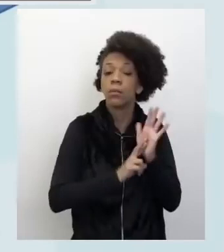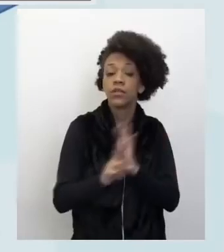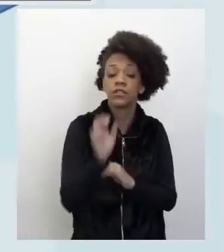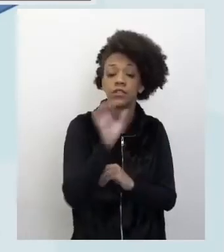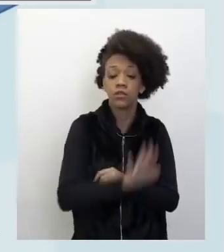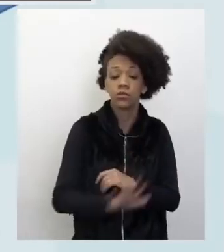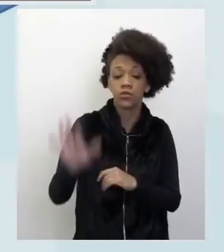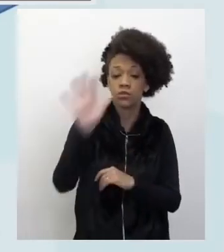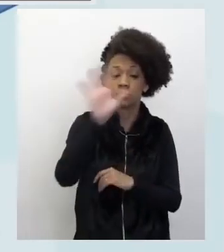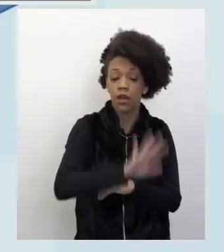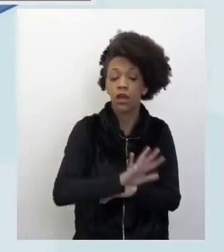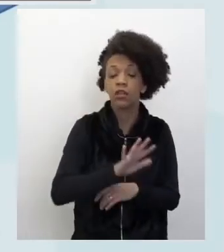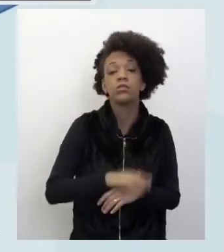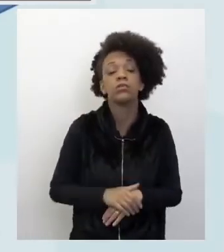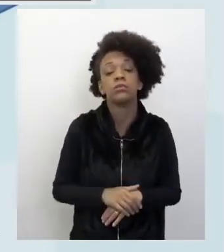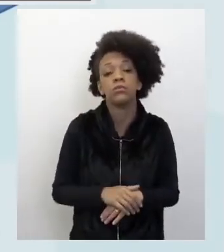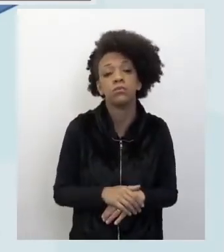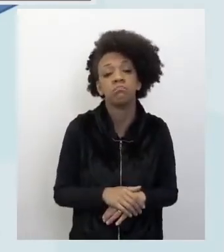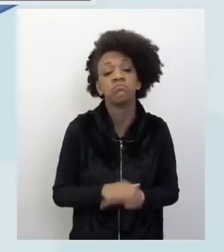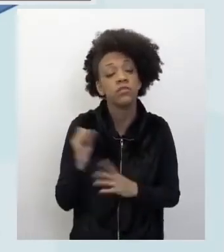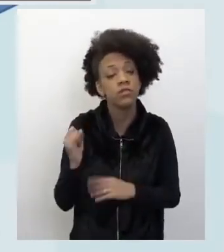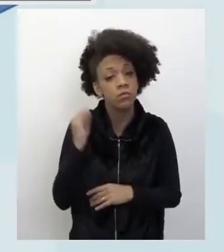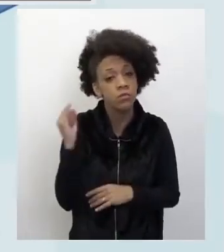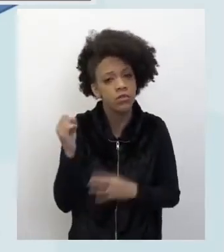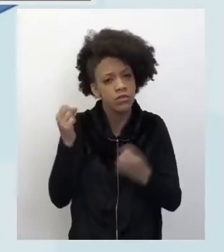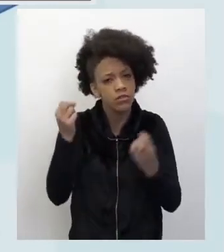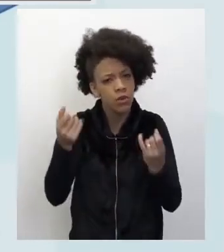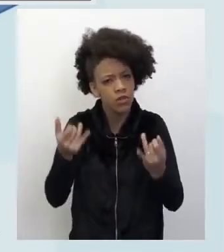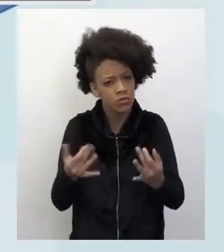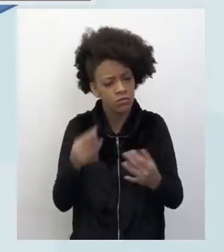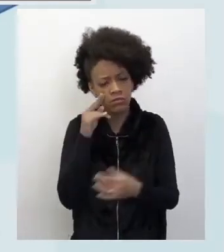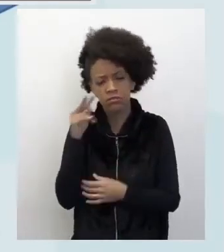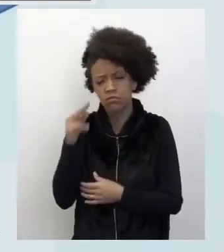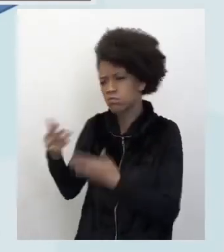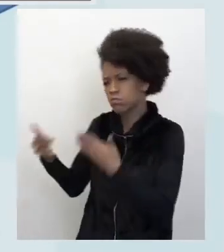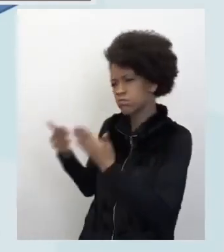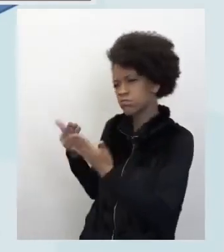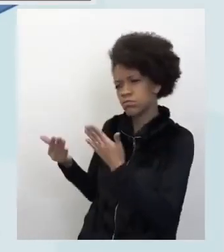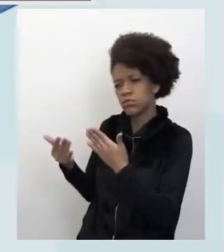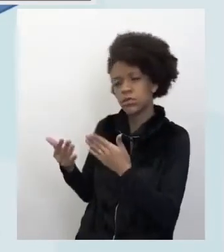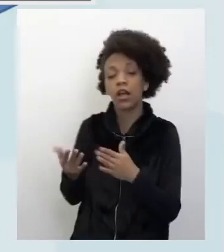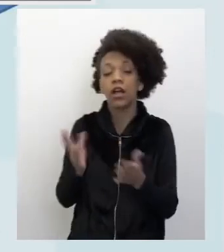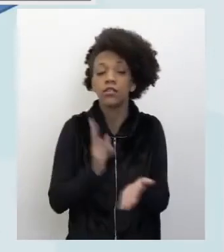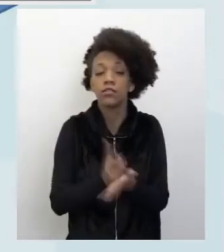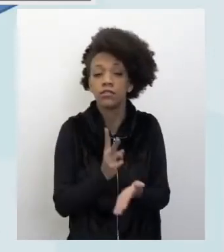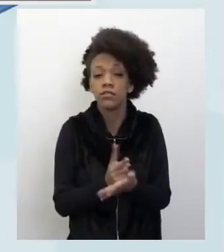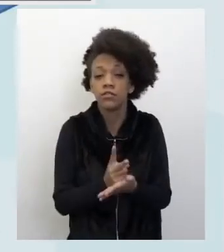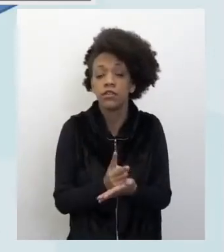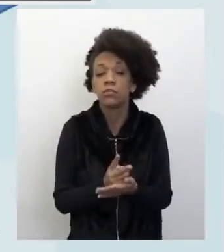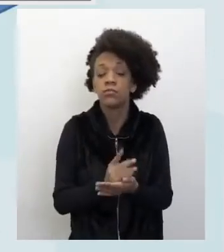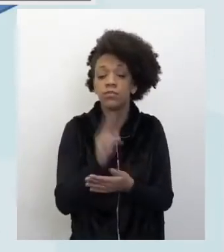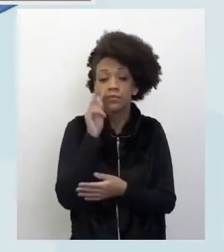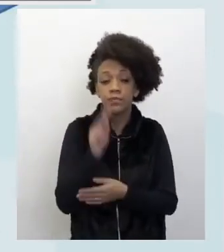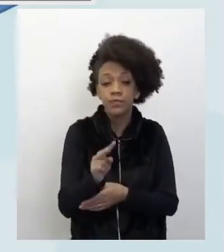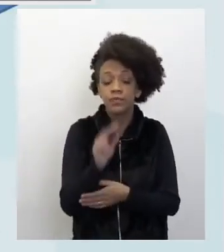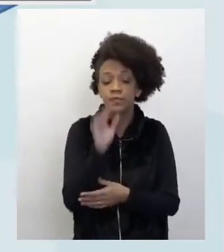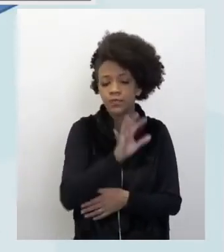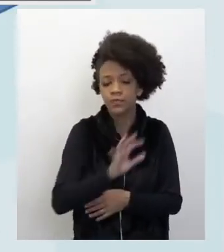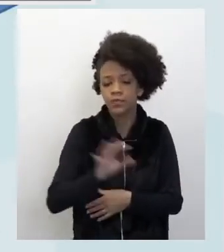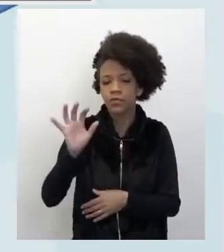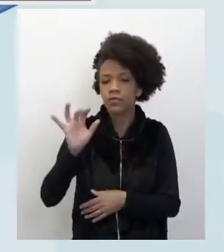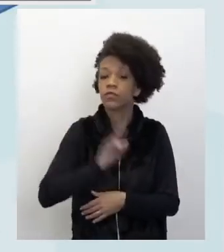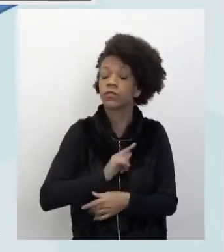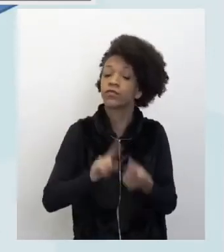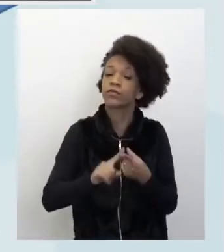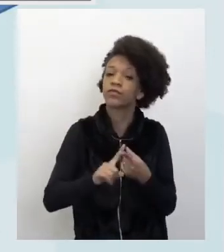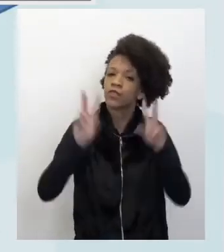espaço. E importante quando a gente faz essa análise é sempre observar que o mapa ele contém aí um título,